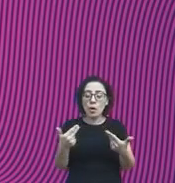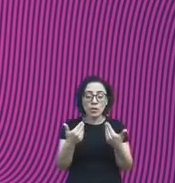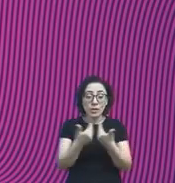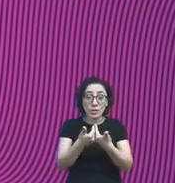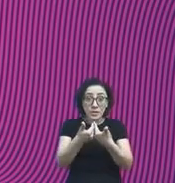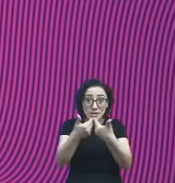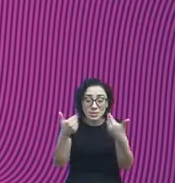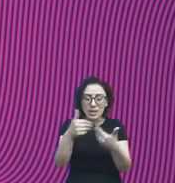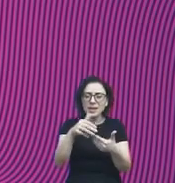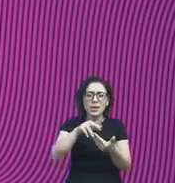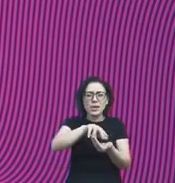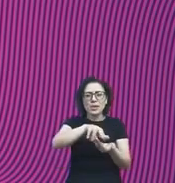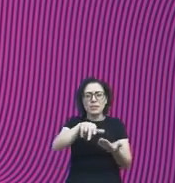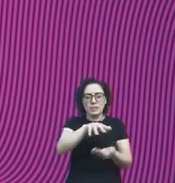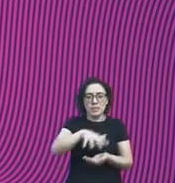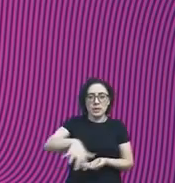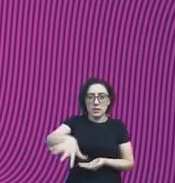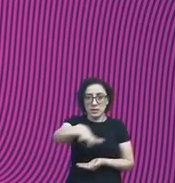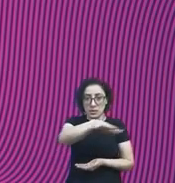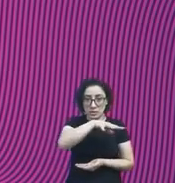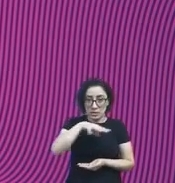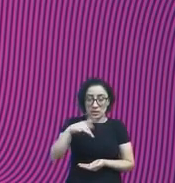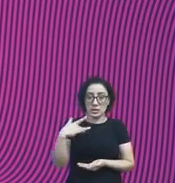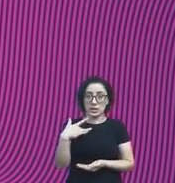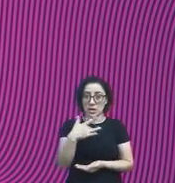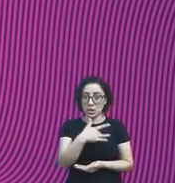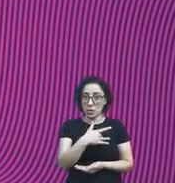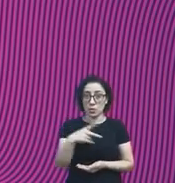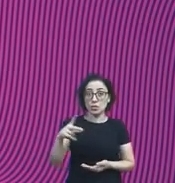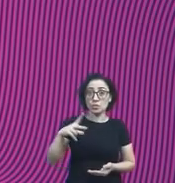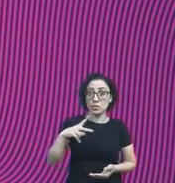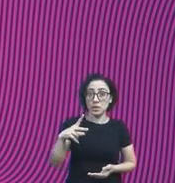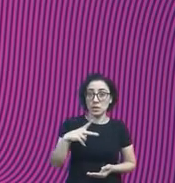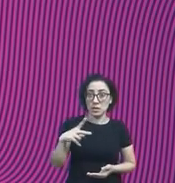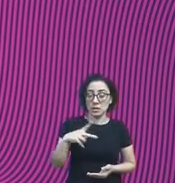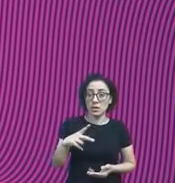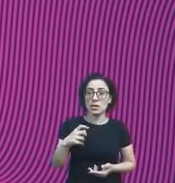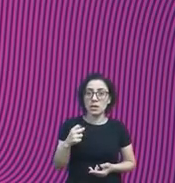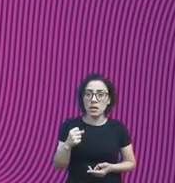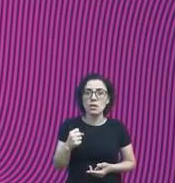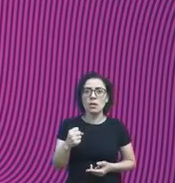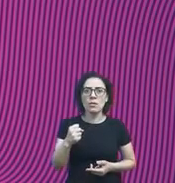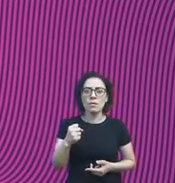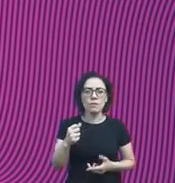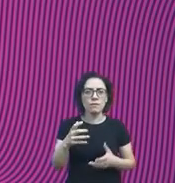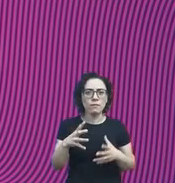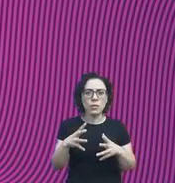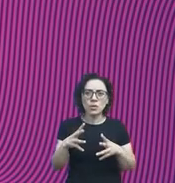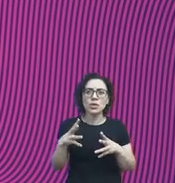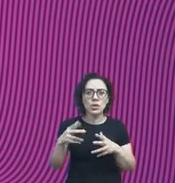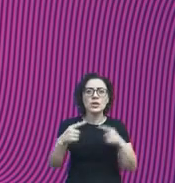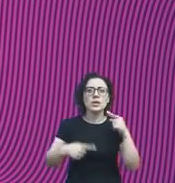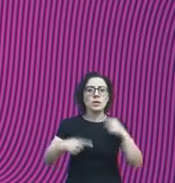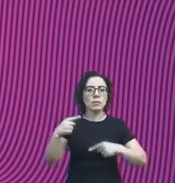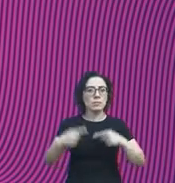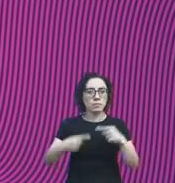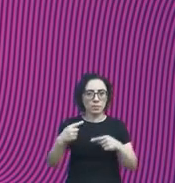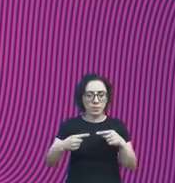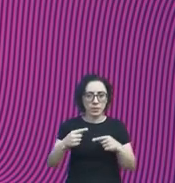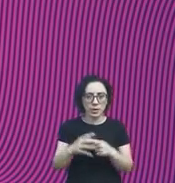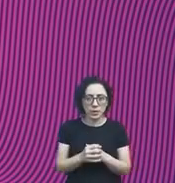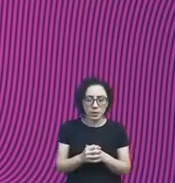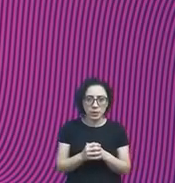Brasil, o privado, faz uma enorme força para não ter força política, porque se